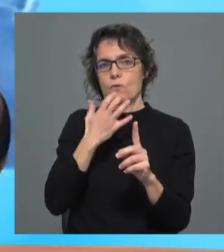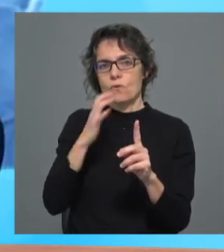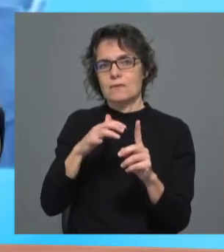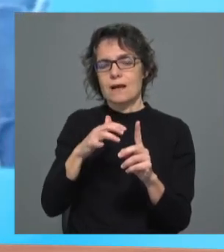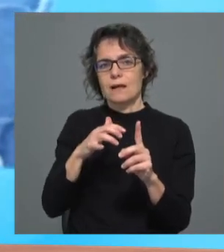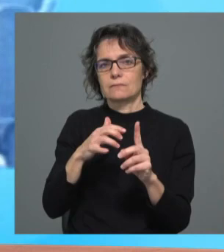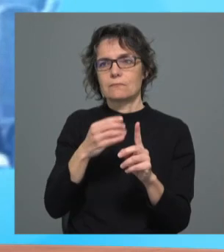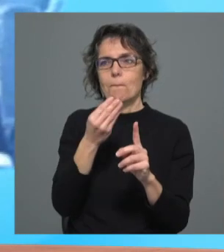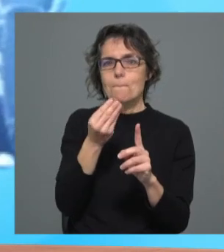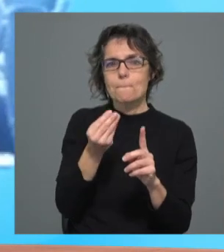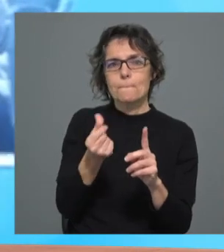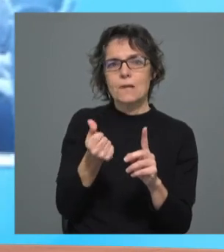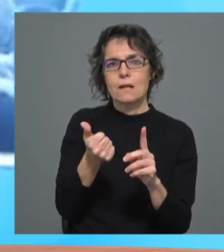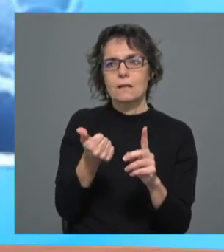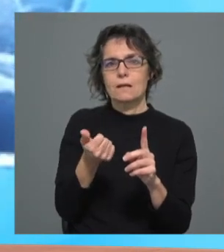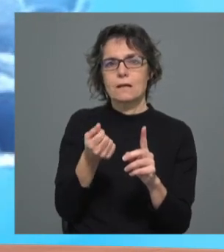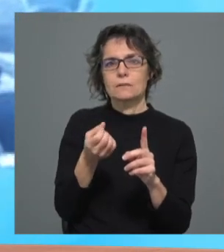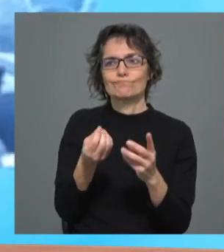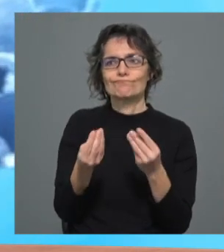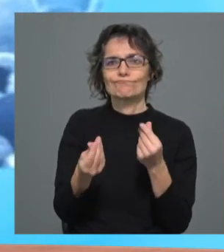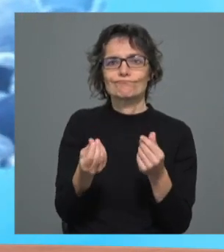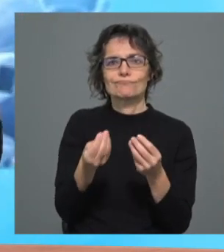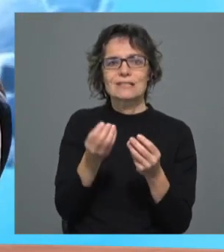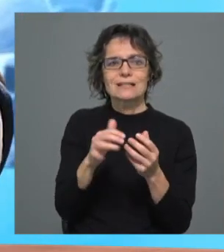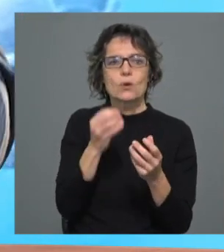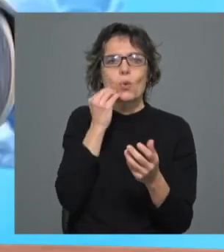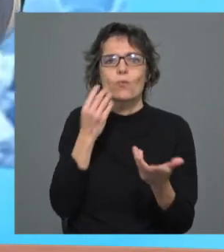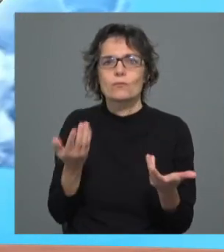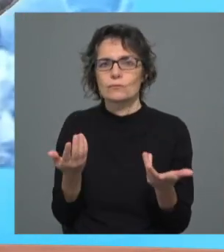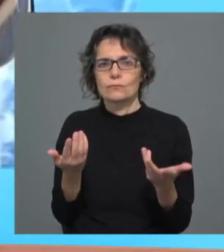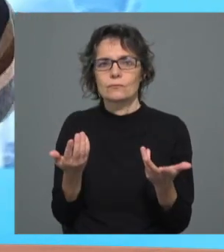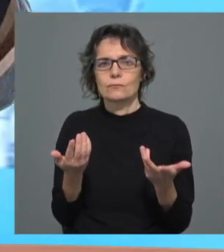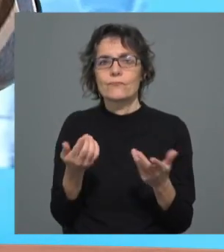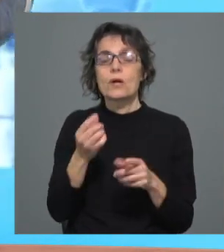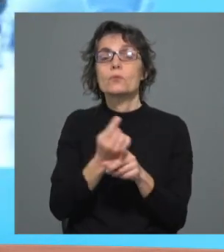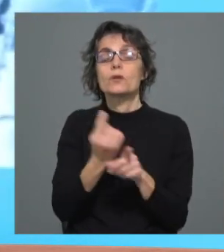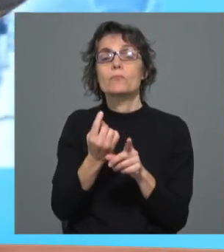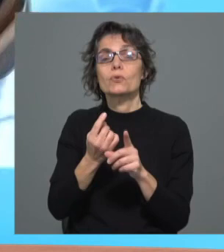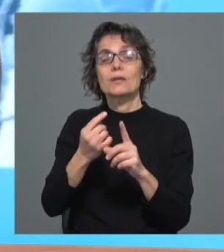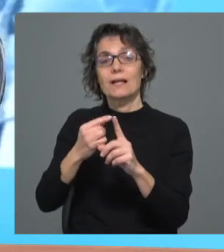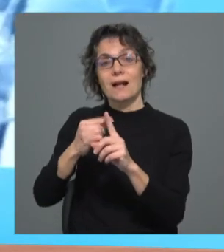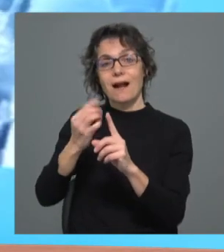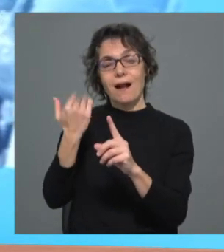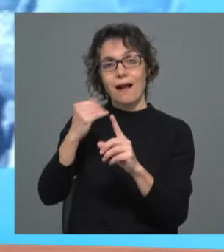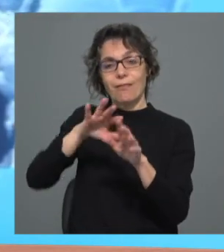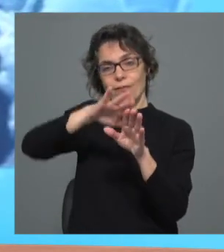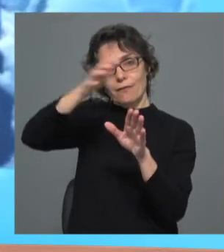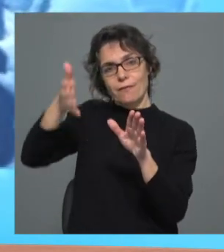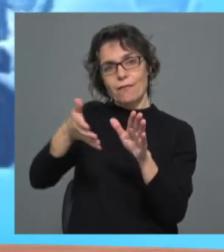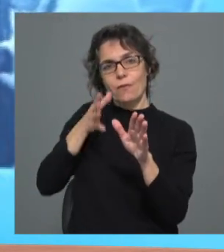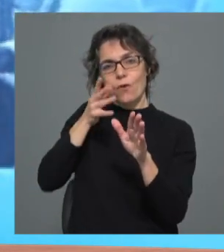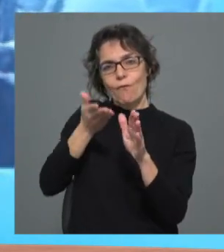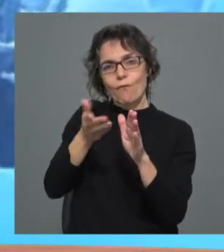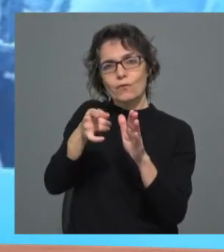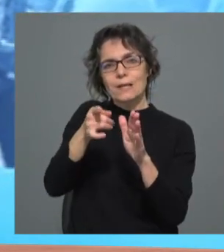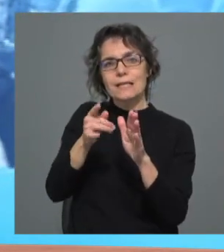perder o sabor com que se há de salgar, o que acontecia era que os fornos eram revestidos com placas de sal e